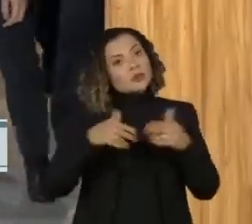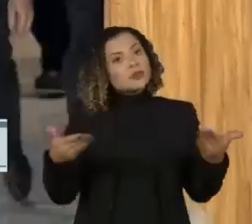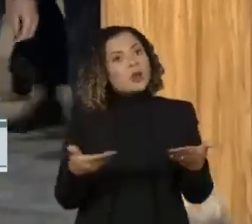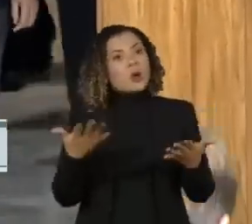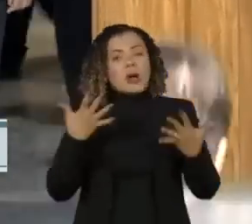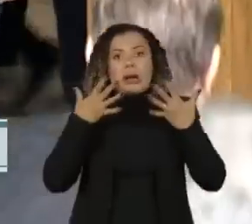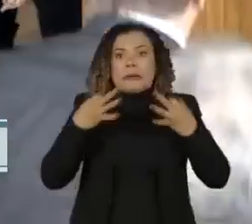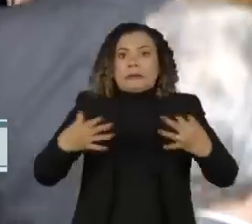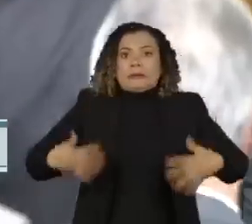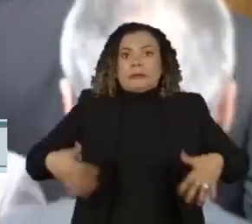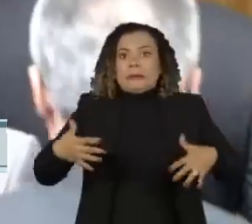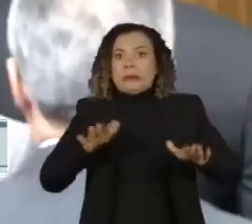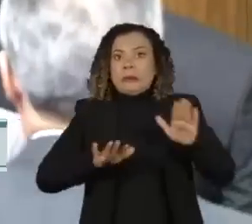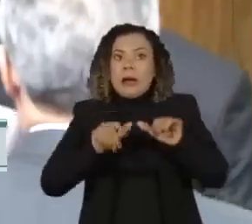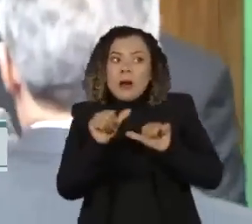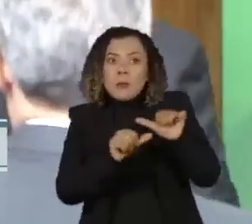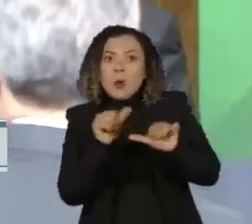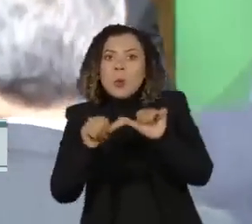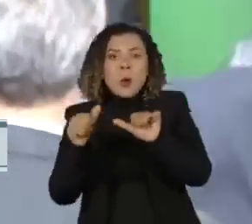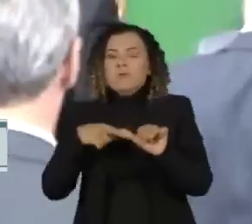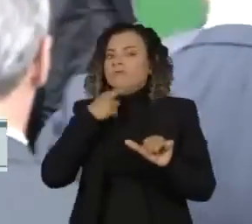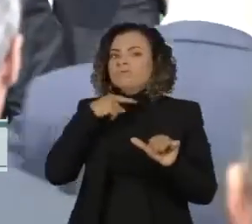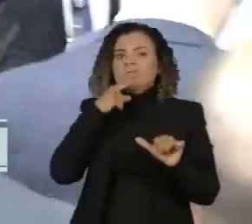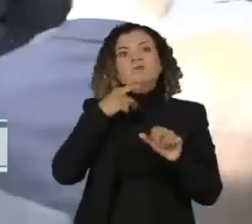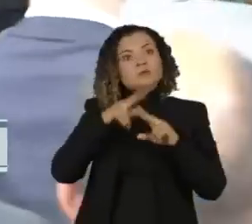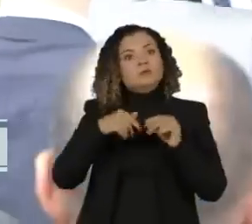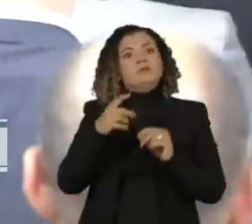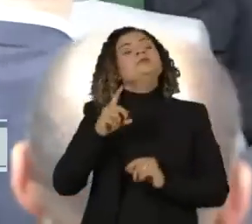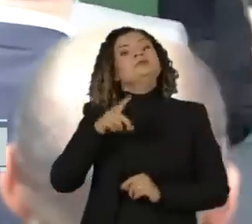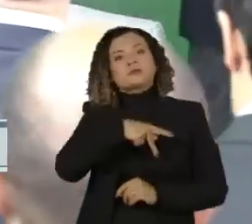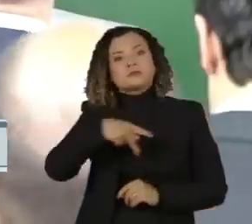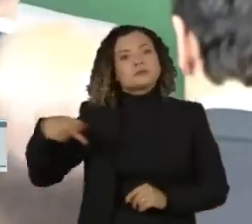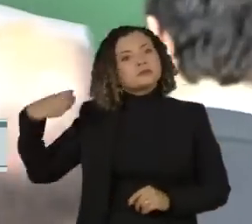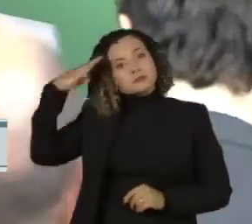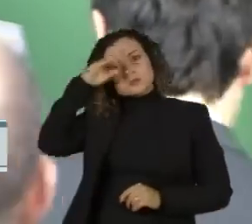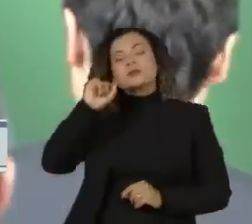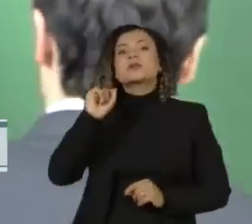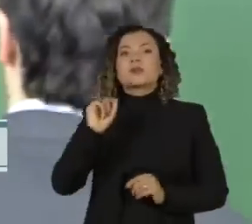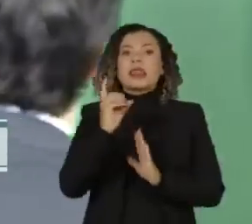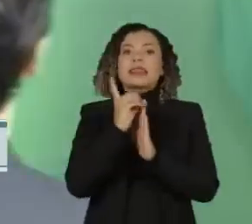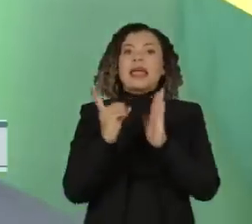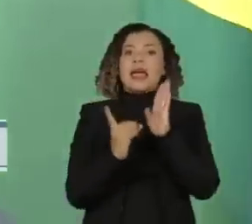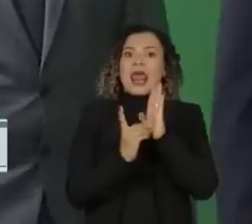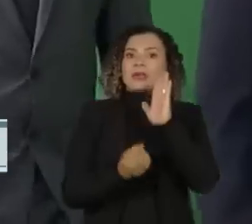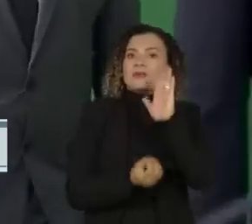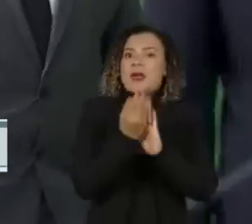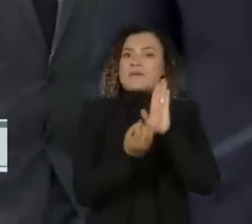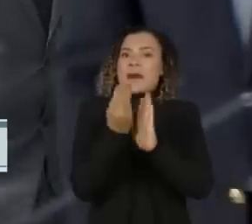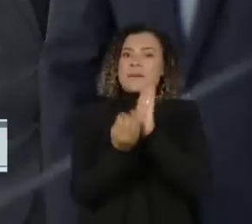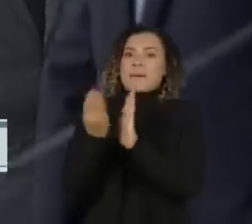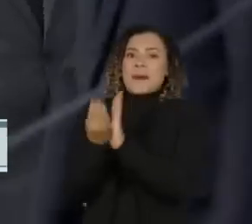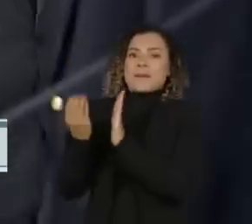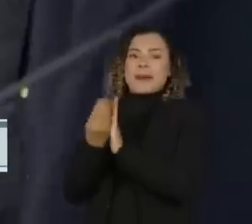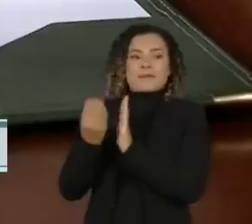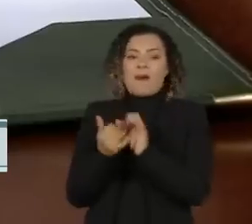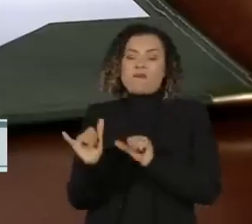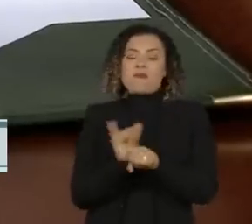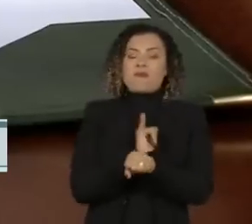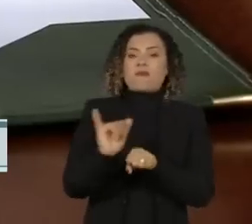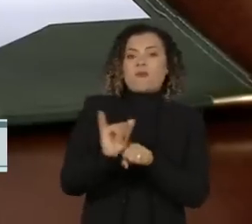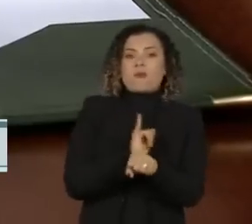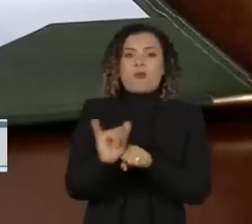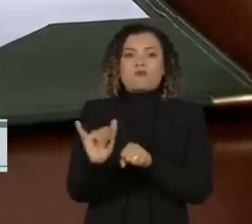receio de não conseguir fazer as mudanças que queria Jair bolsonaro editou ao longo do seu mandato centenas de decretos